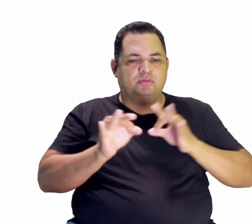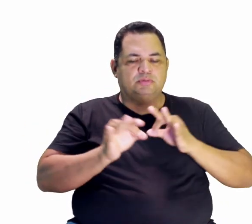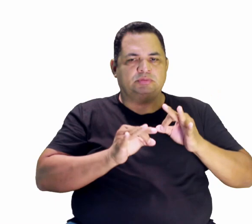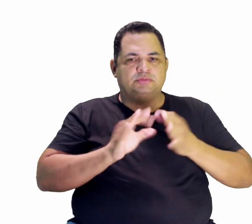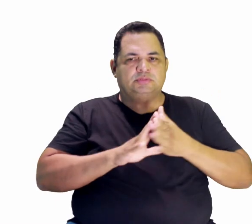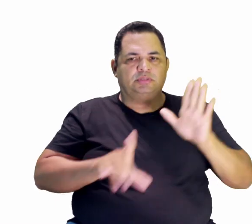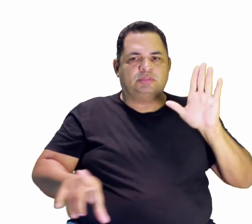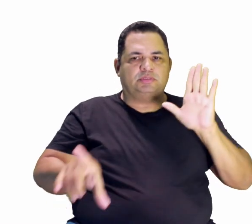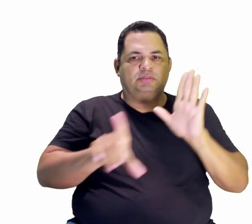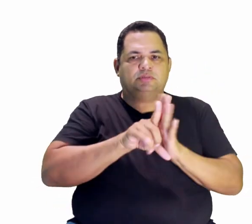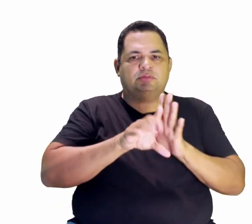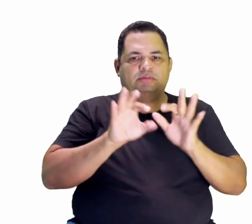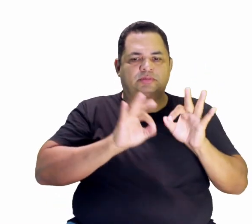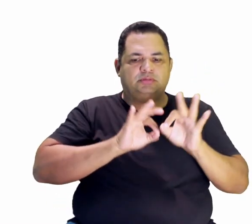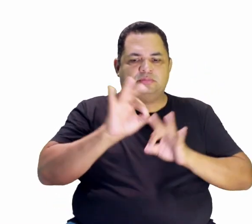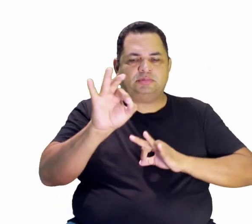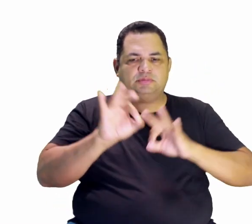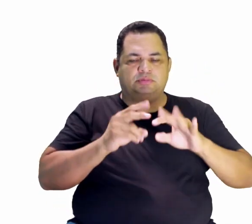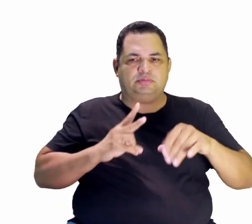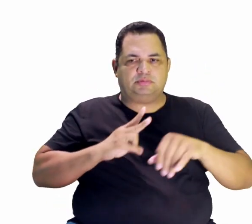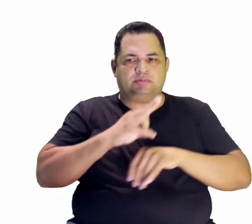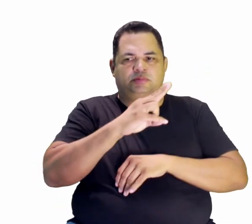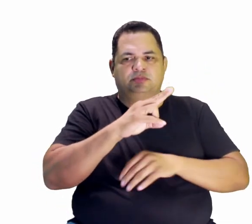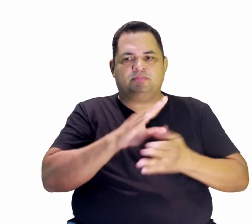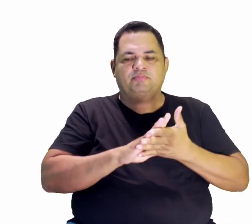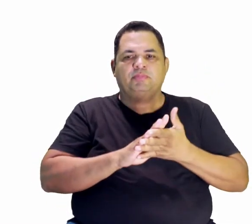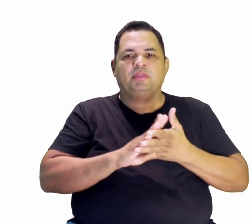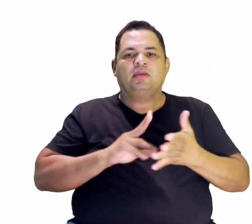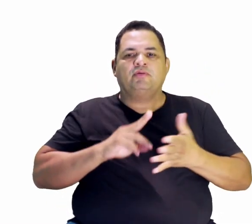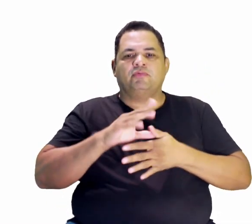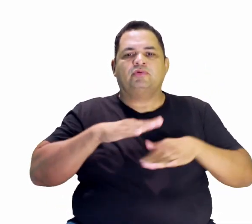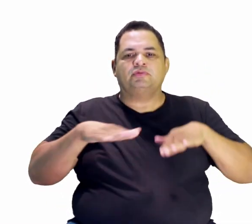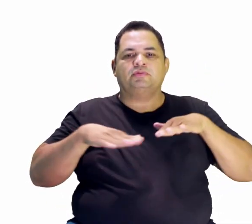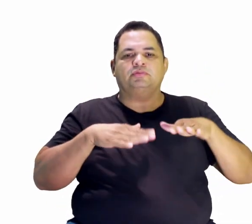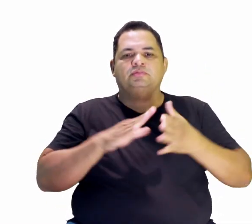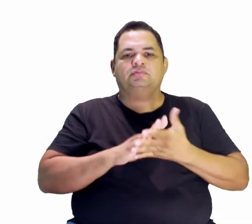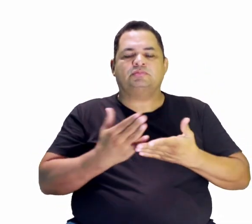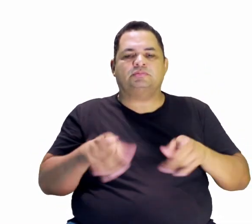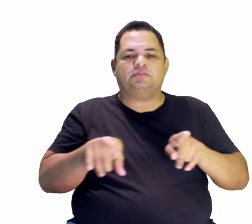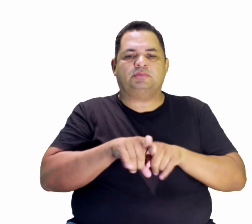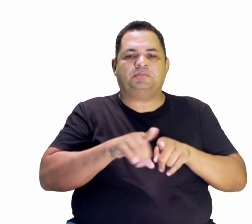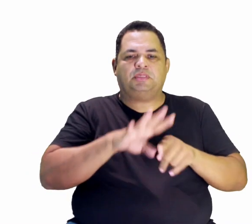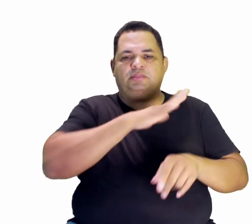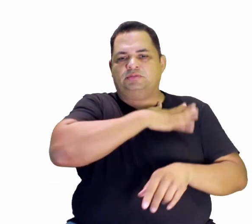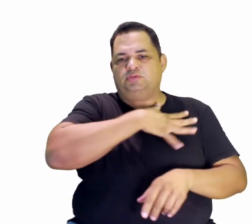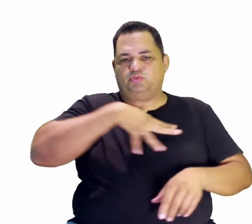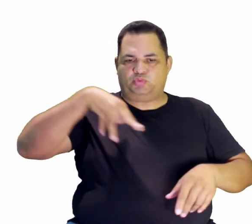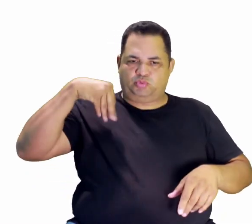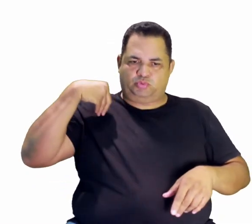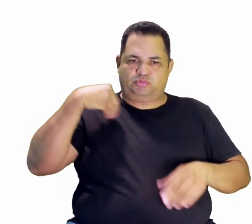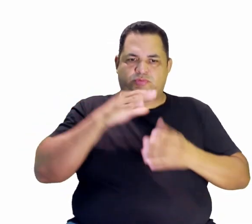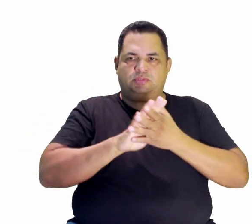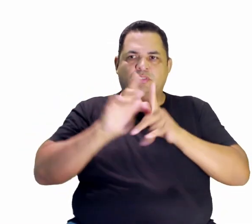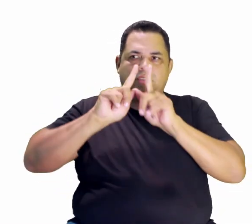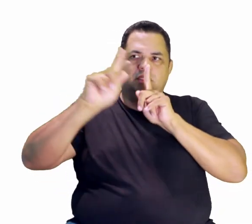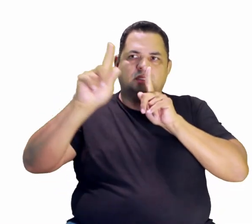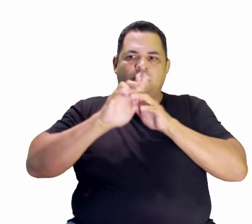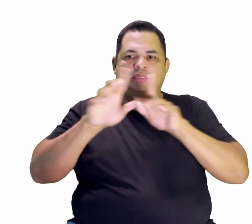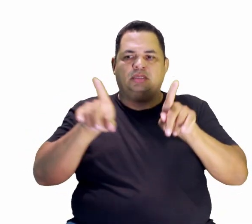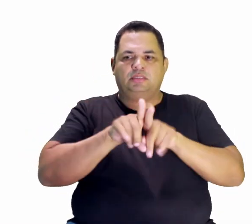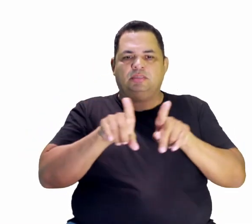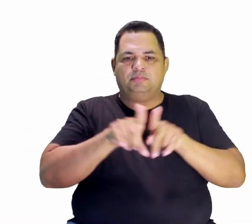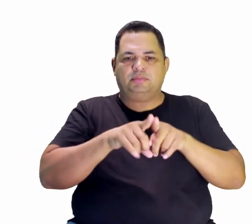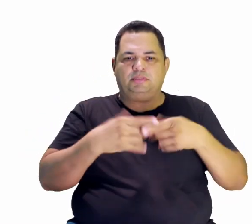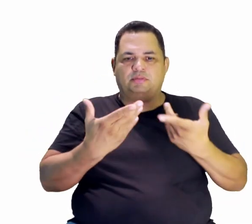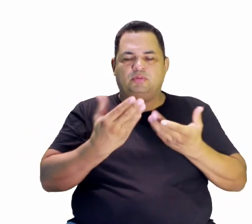conceito de força, medida de força, força e movimento, segundo Aristóteles e segundo Galileu. Tem diferença aí, como que eles